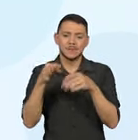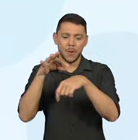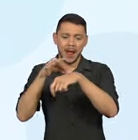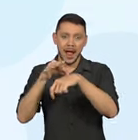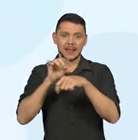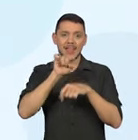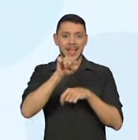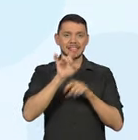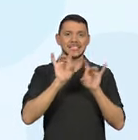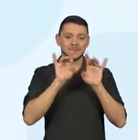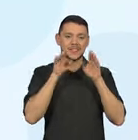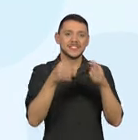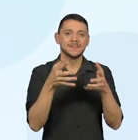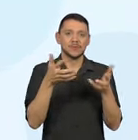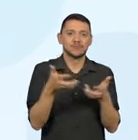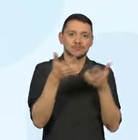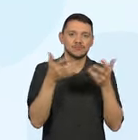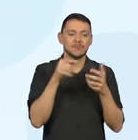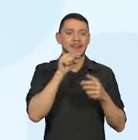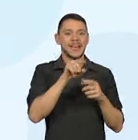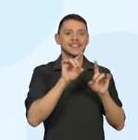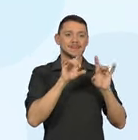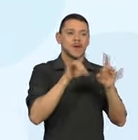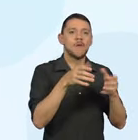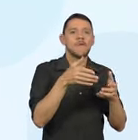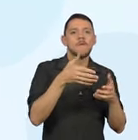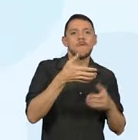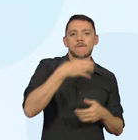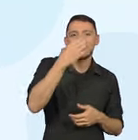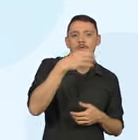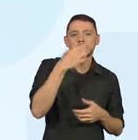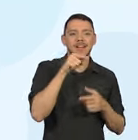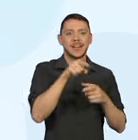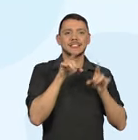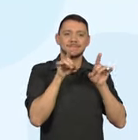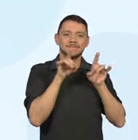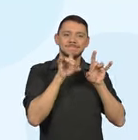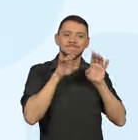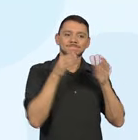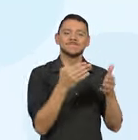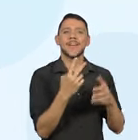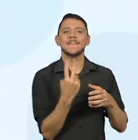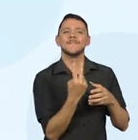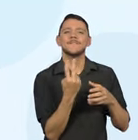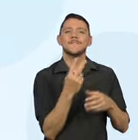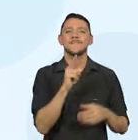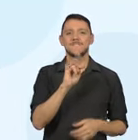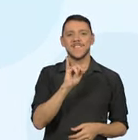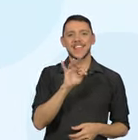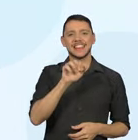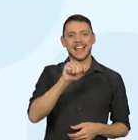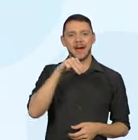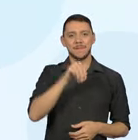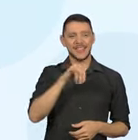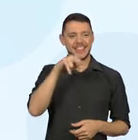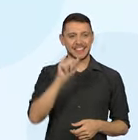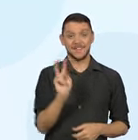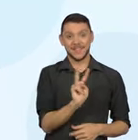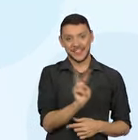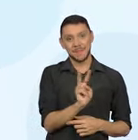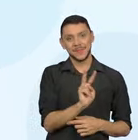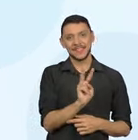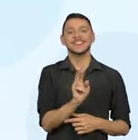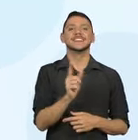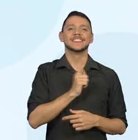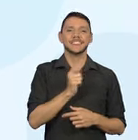digere frutas, outra vitamina. Cada uma tem sua função, tá bem? Eu falei só de uma delas. E, na imagem, mesma coisa.